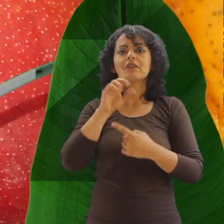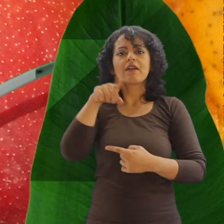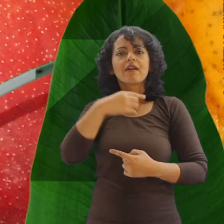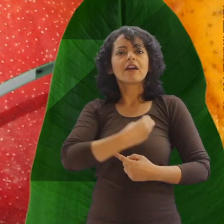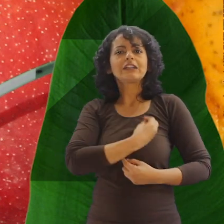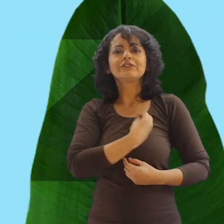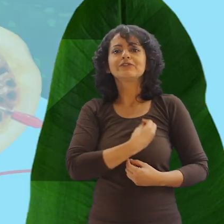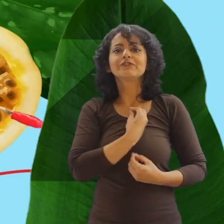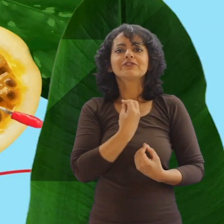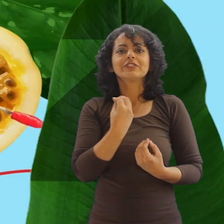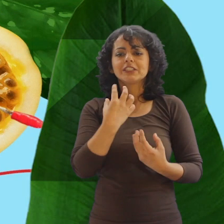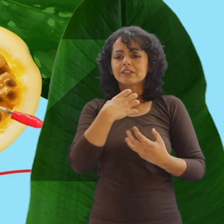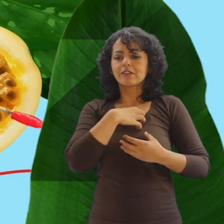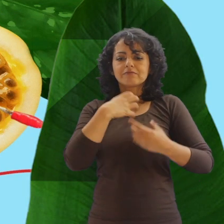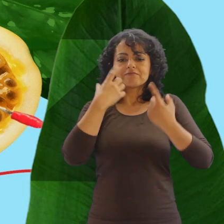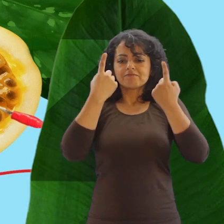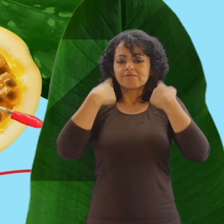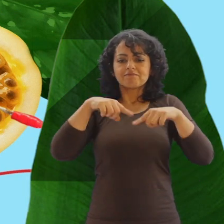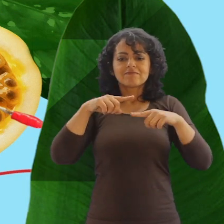vitorioso.